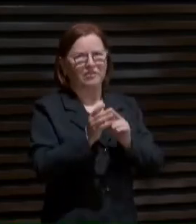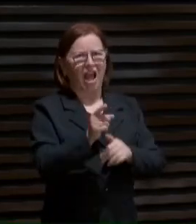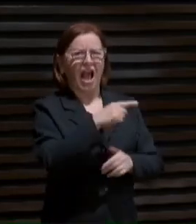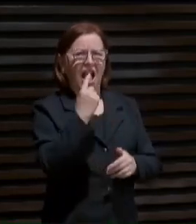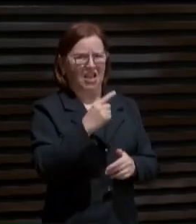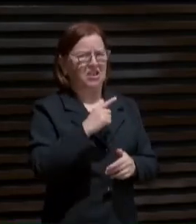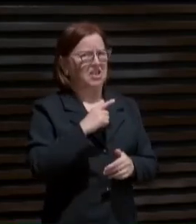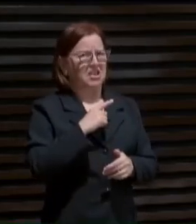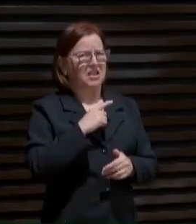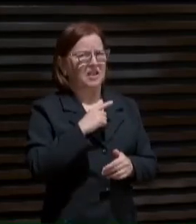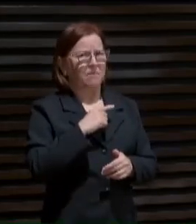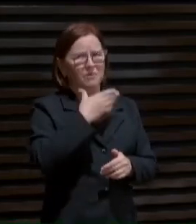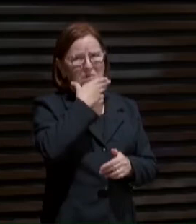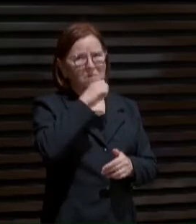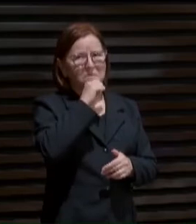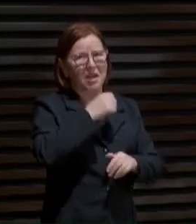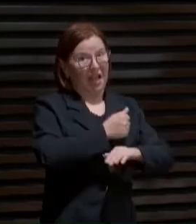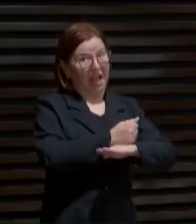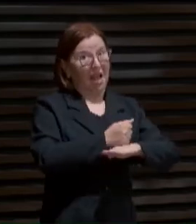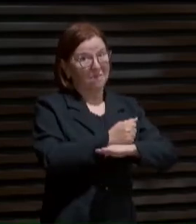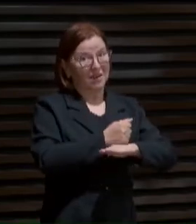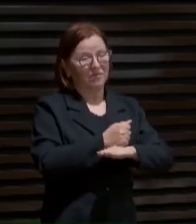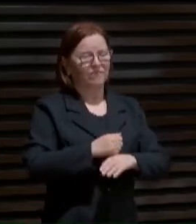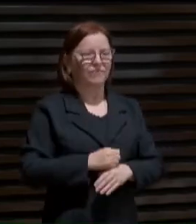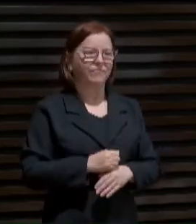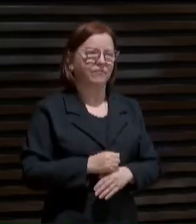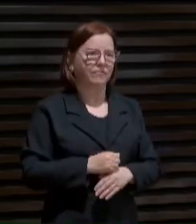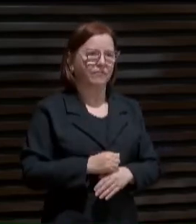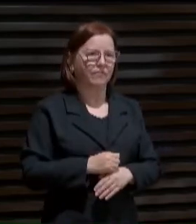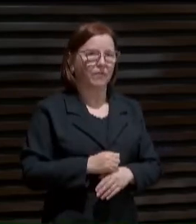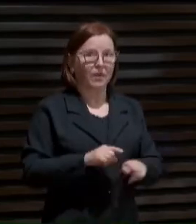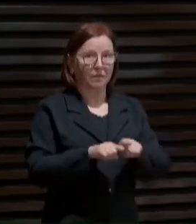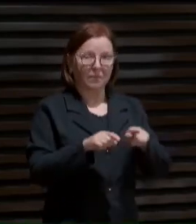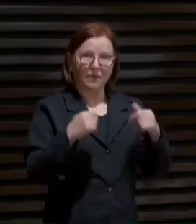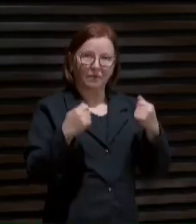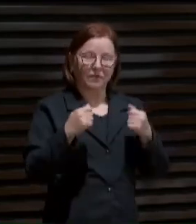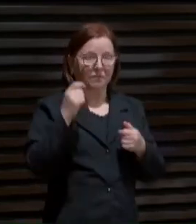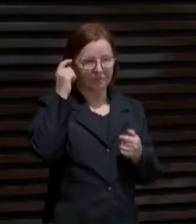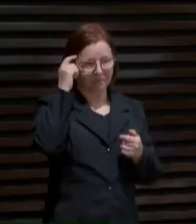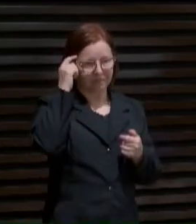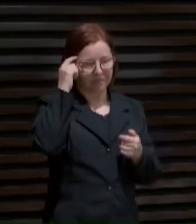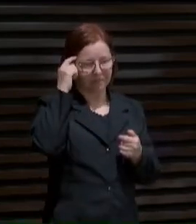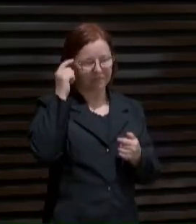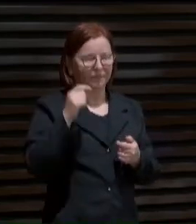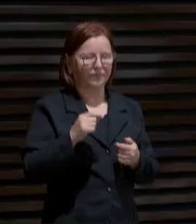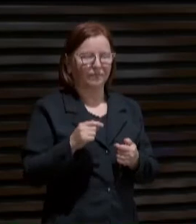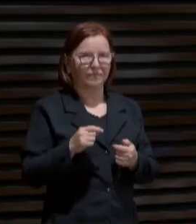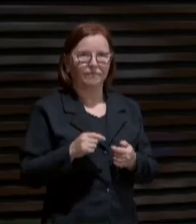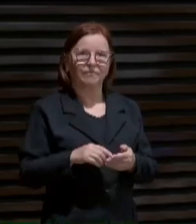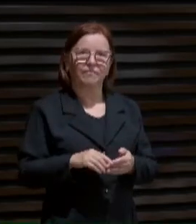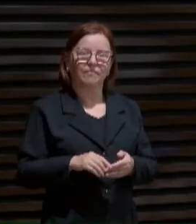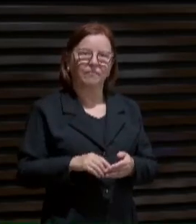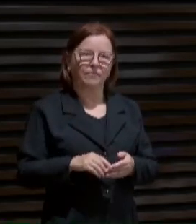Então essa é uma questão que nós precisamos avaliar a luz das escrituras o que